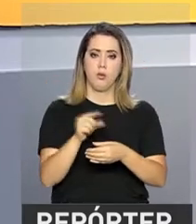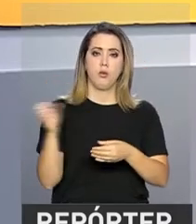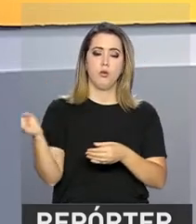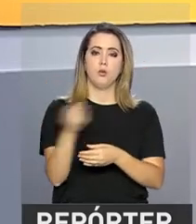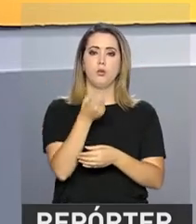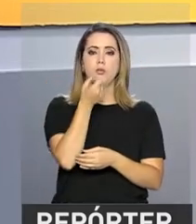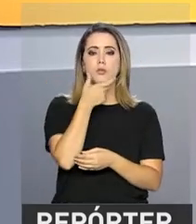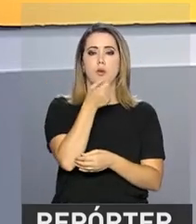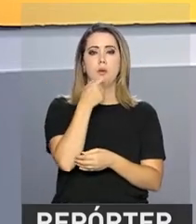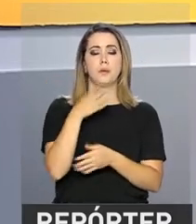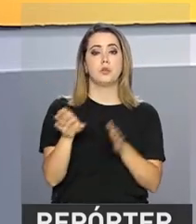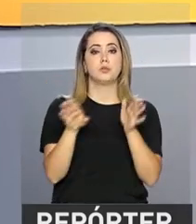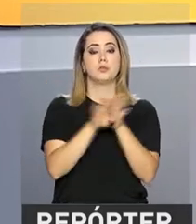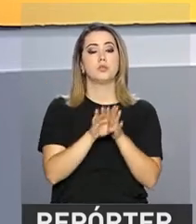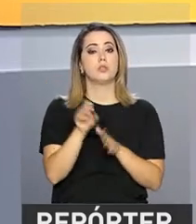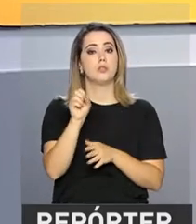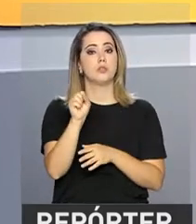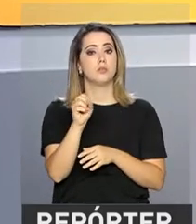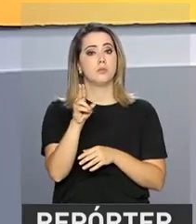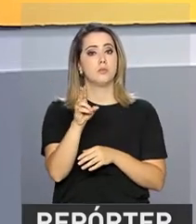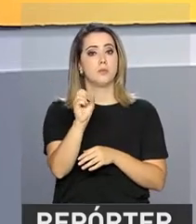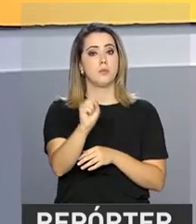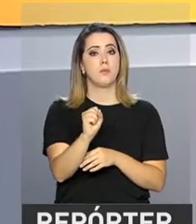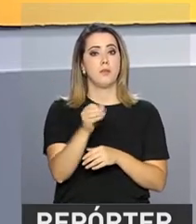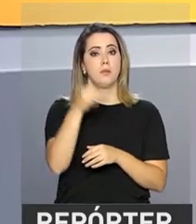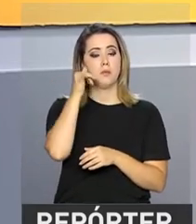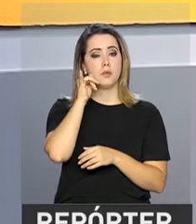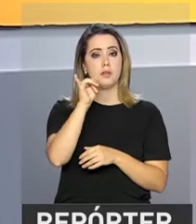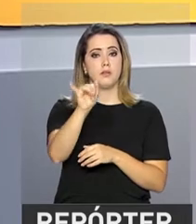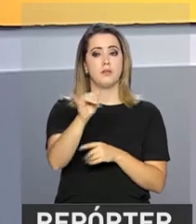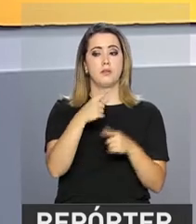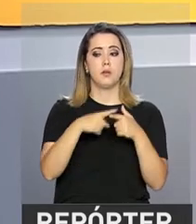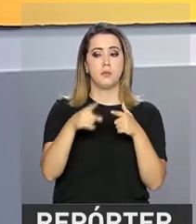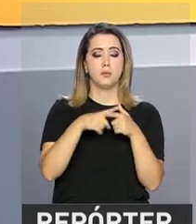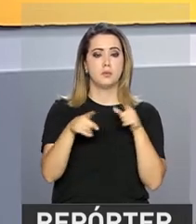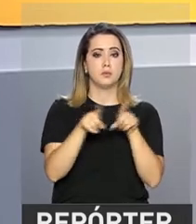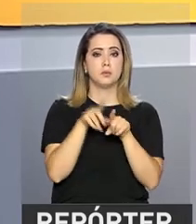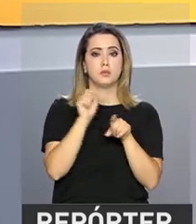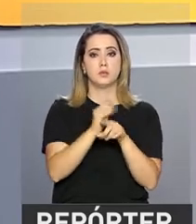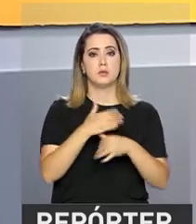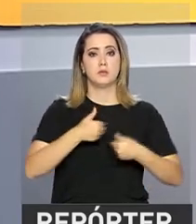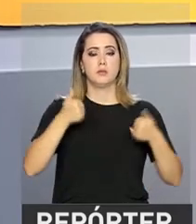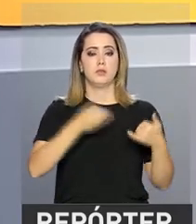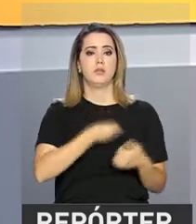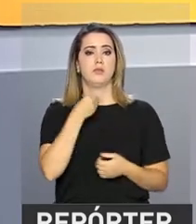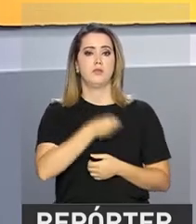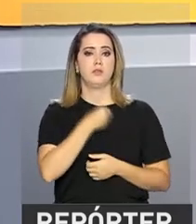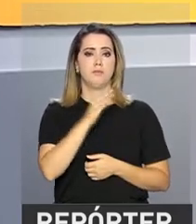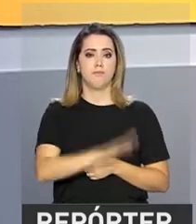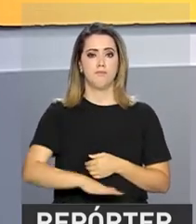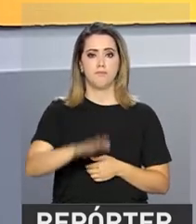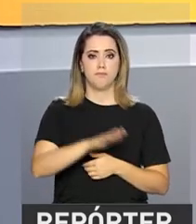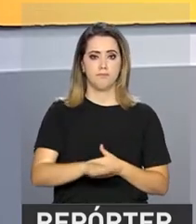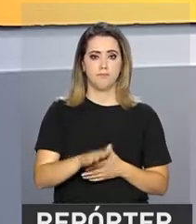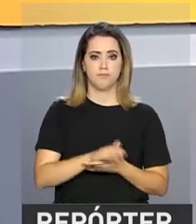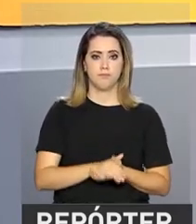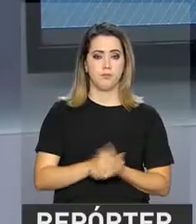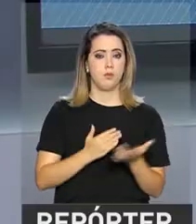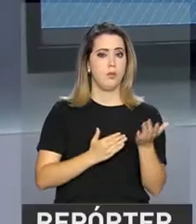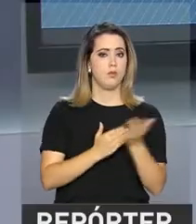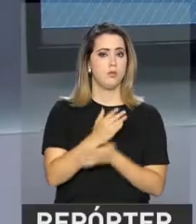novo medicamento chega ao sistema único de saúde para combater as convulsões e melhorar a qualidade de vida dessas crianças